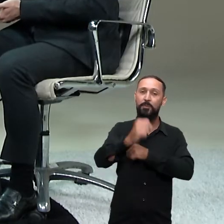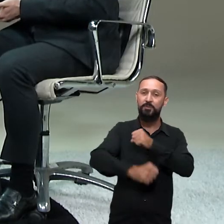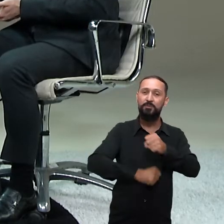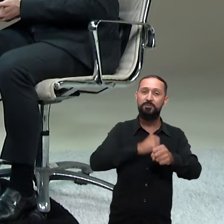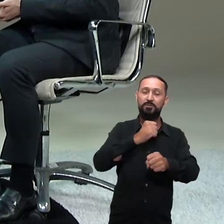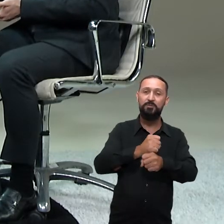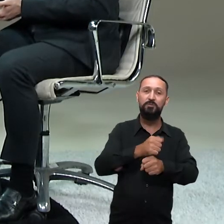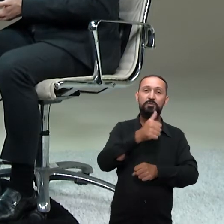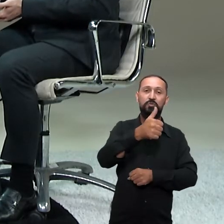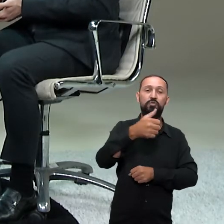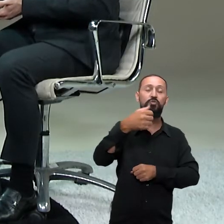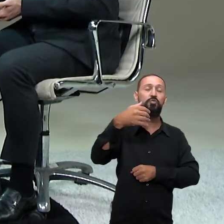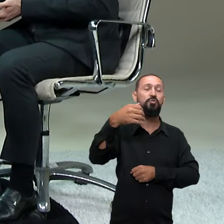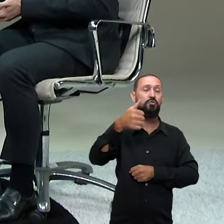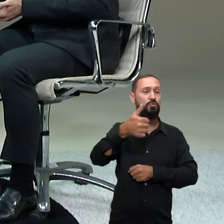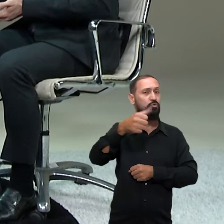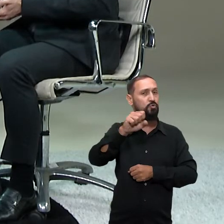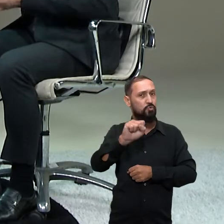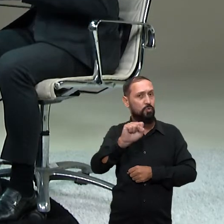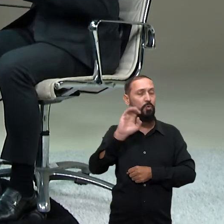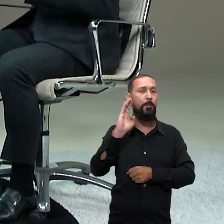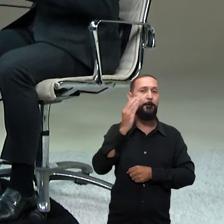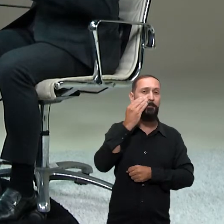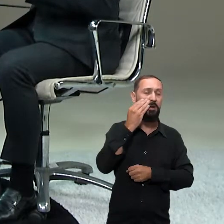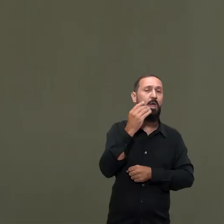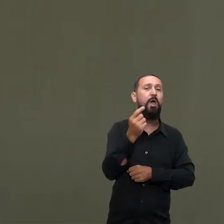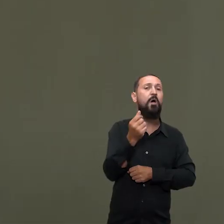para o próximo ano é de 18 bilhões,